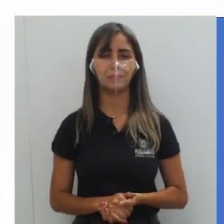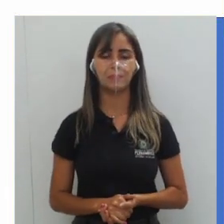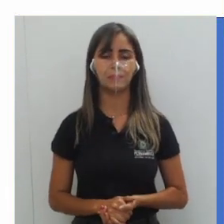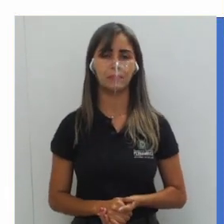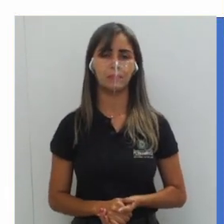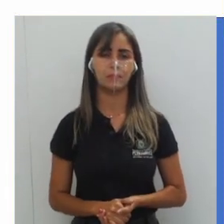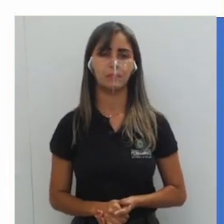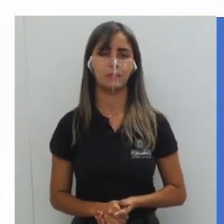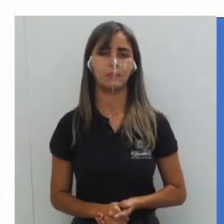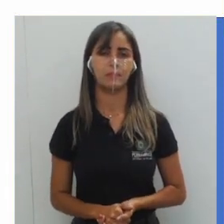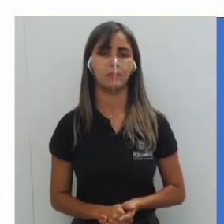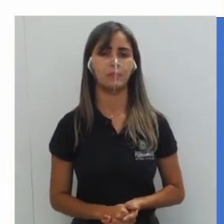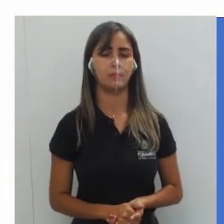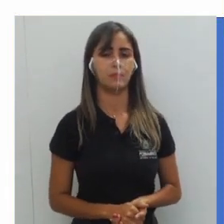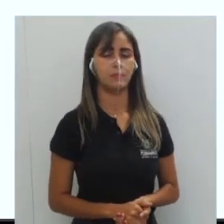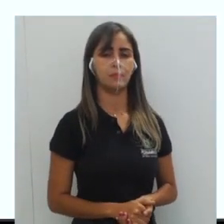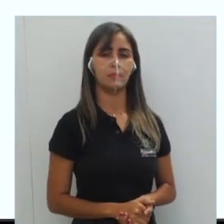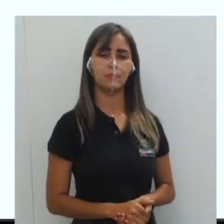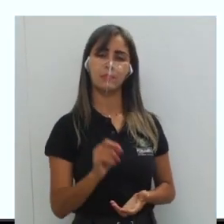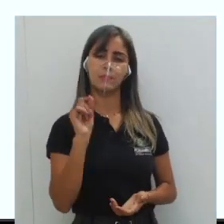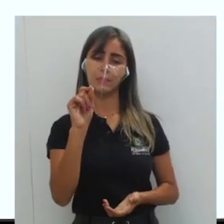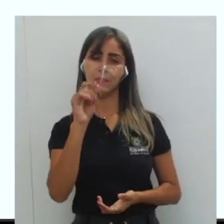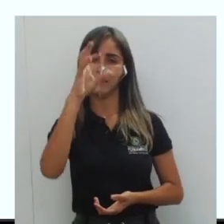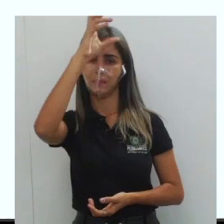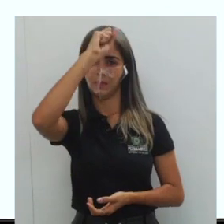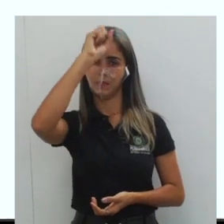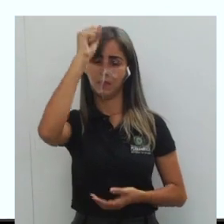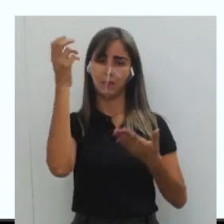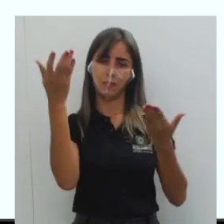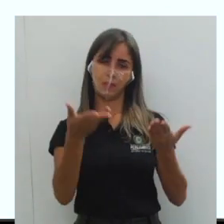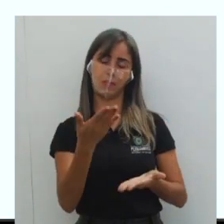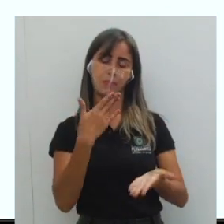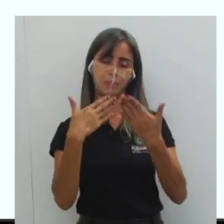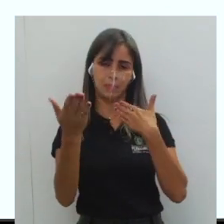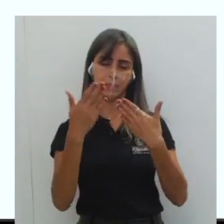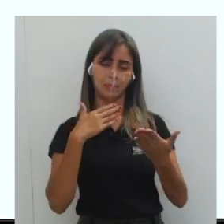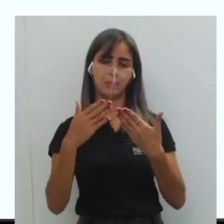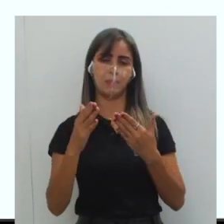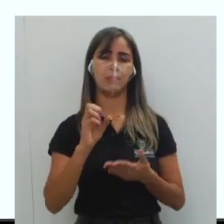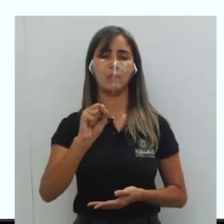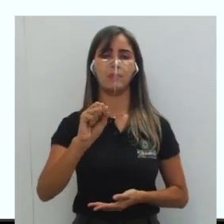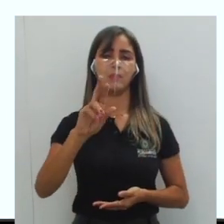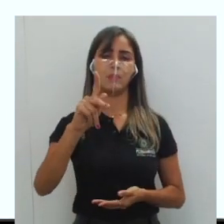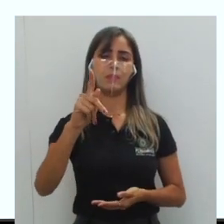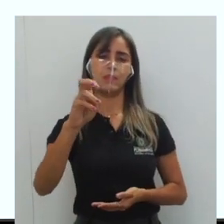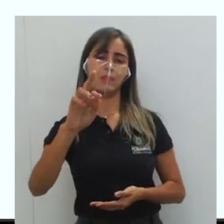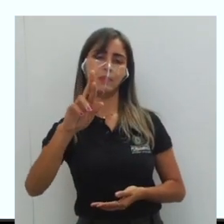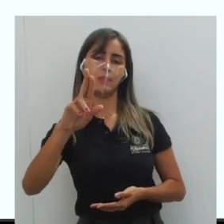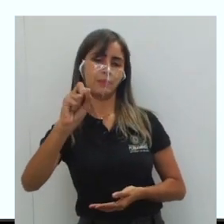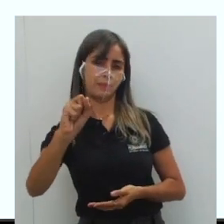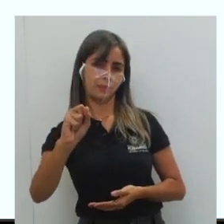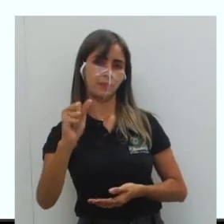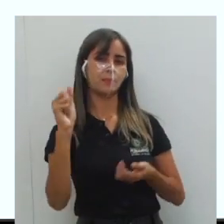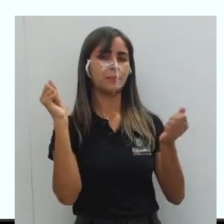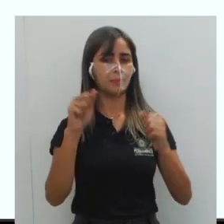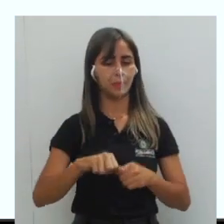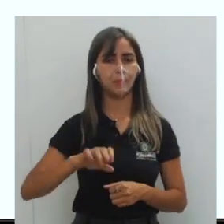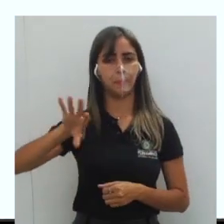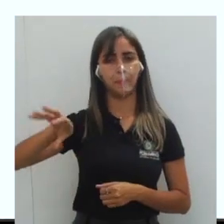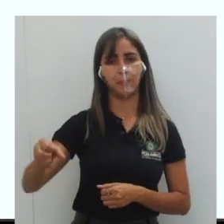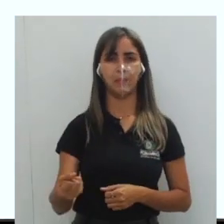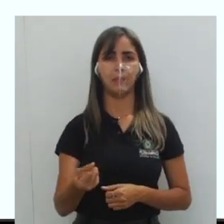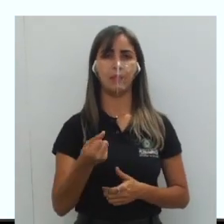recentes. Então, o que a gente aprendeu hoje? Comparativos e superlativos adjetivos. Então você